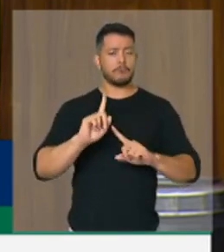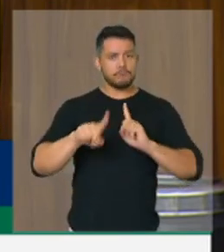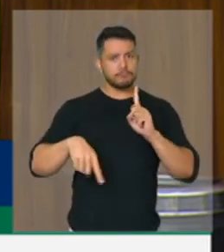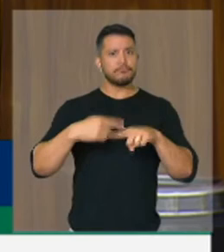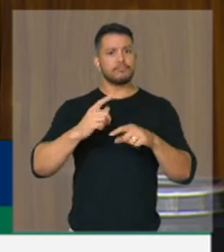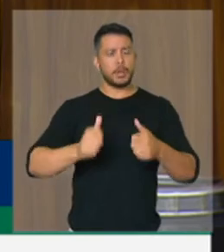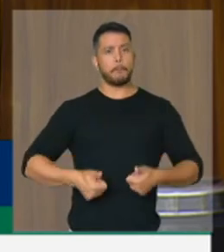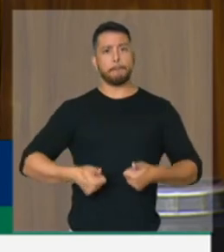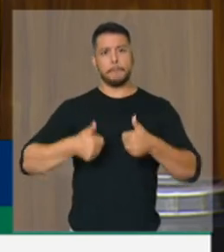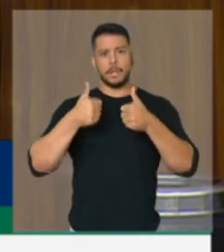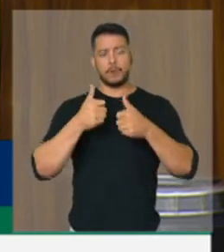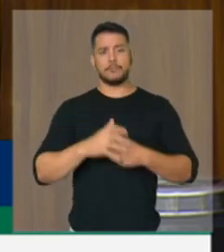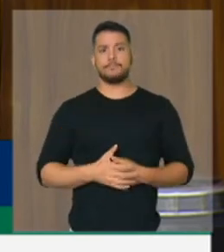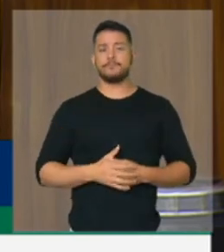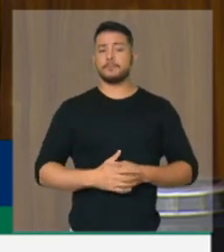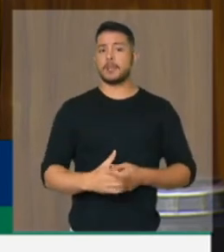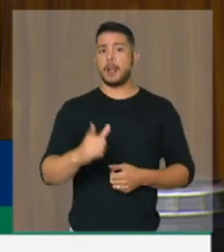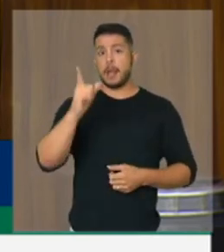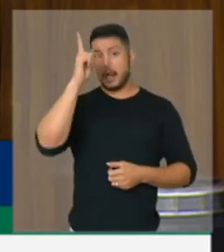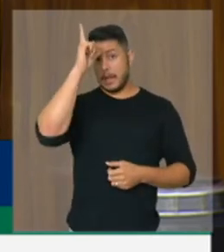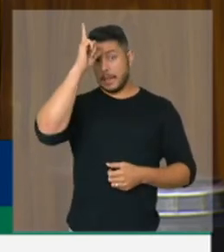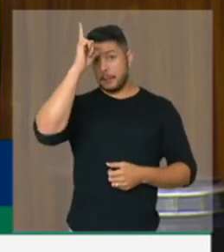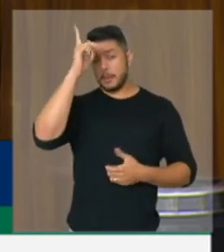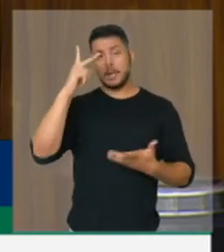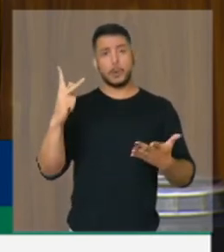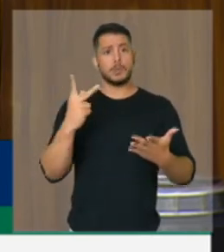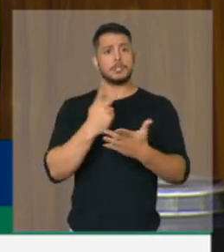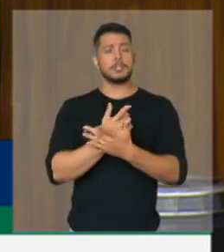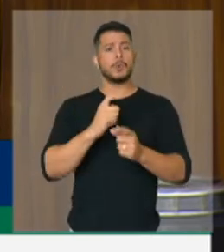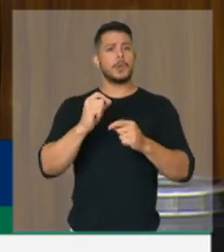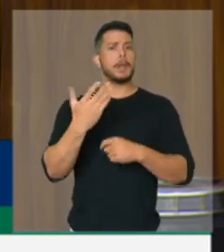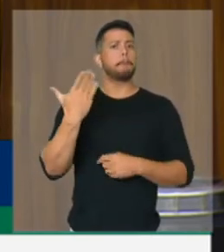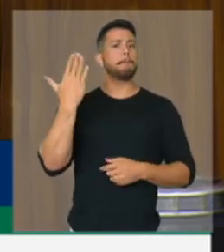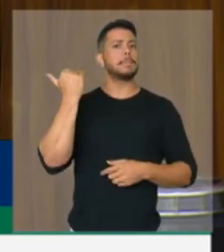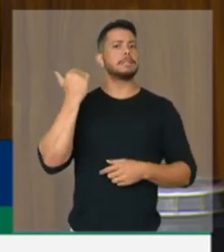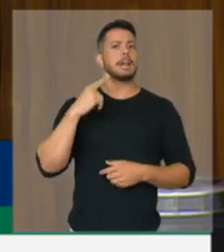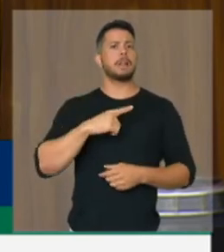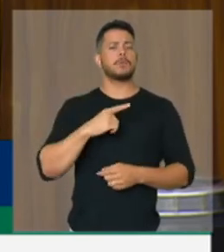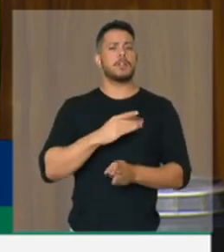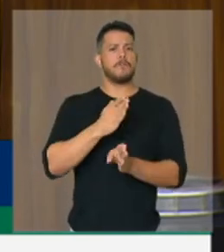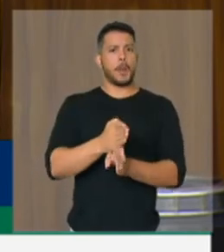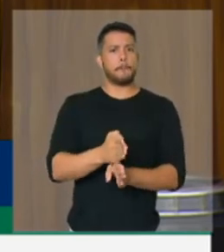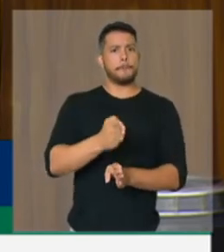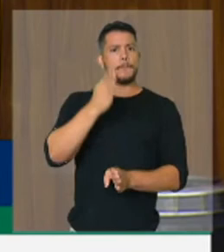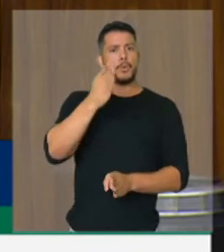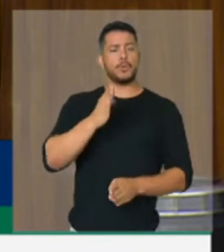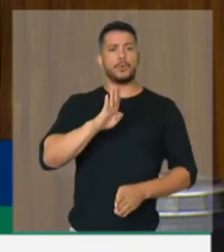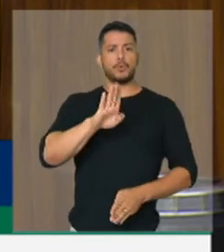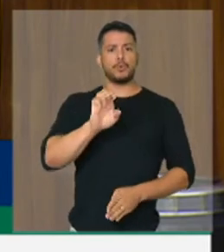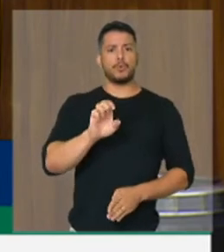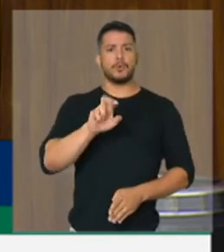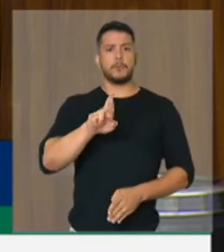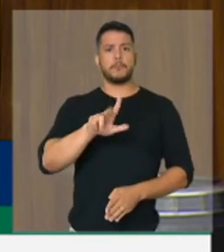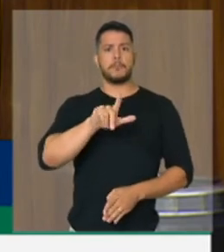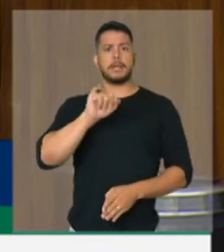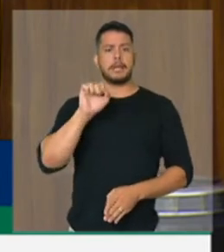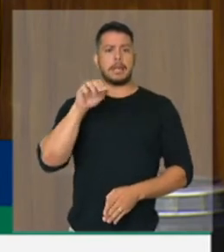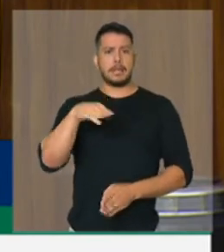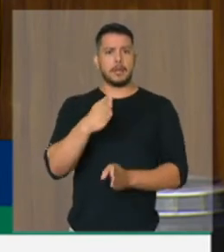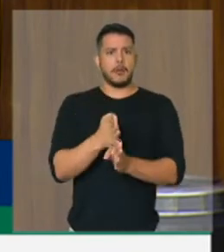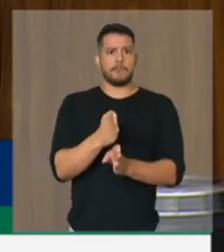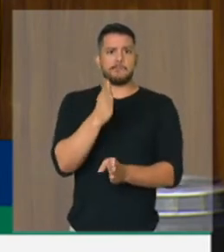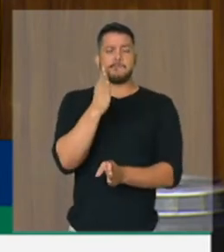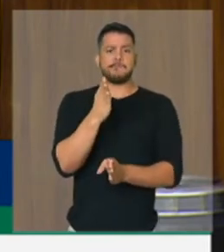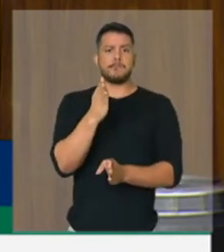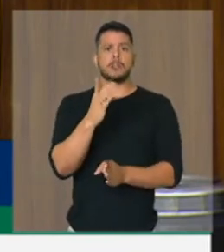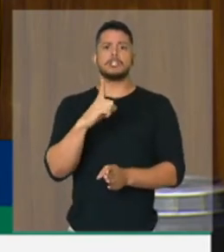no passado o Muro de Berlim, que mostrou para o mundo inteiro um projeto liberal de um lado e um projeto